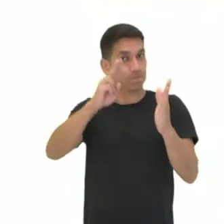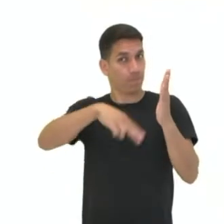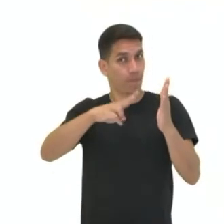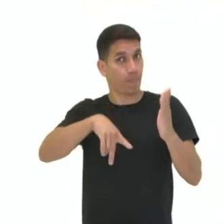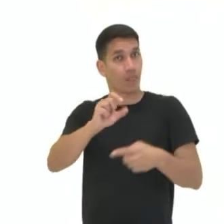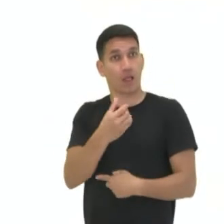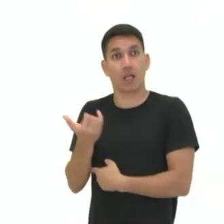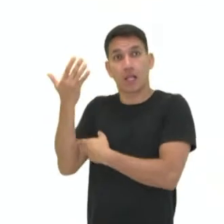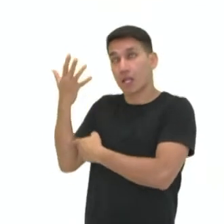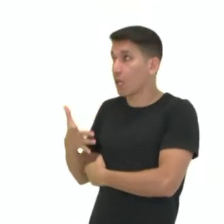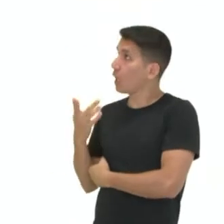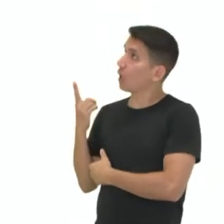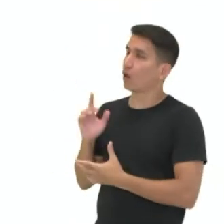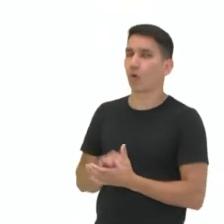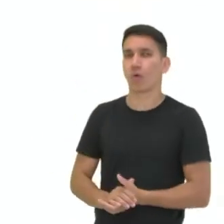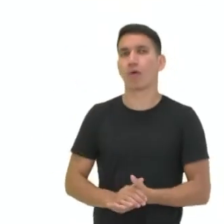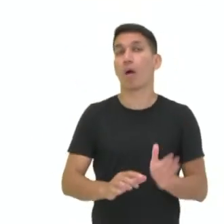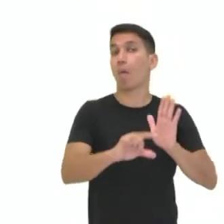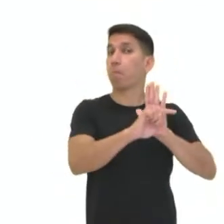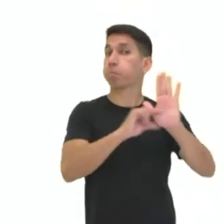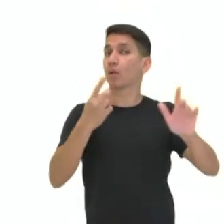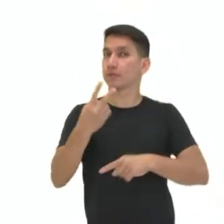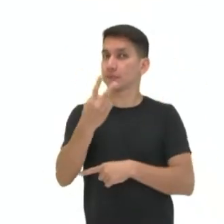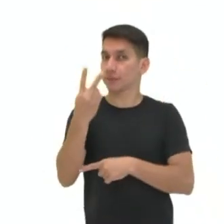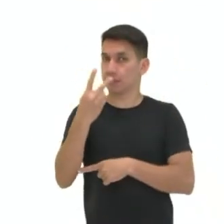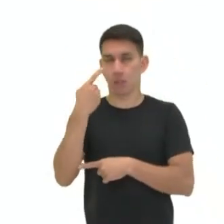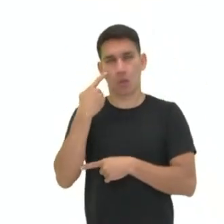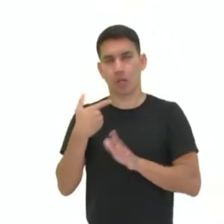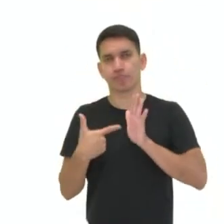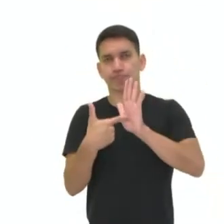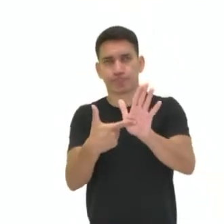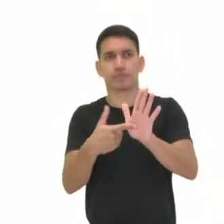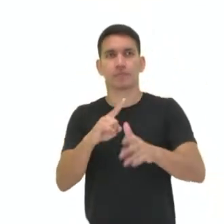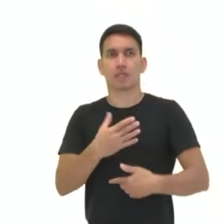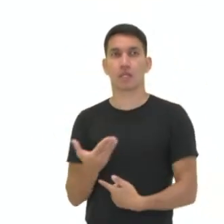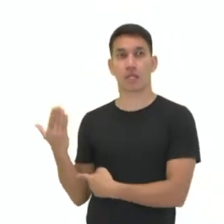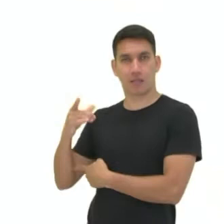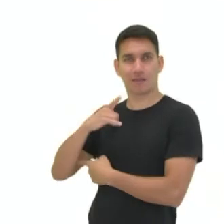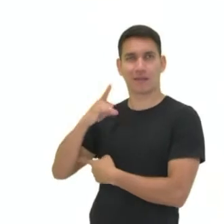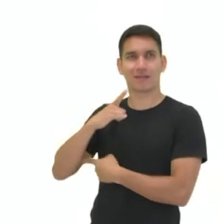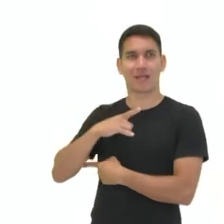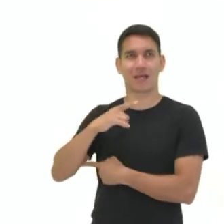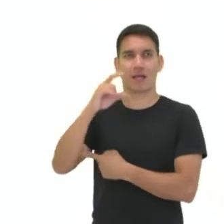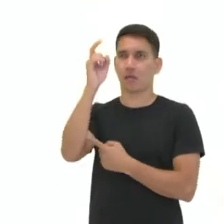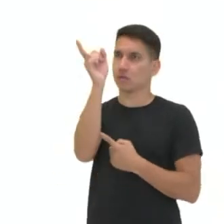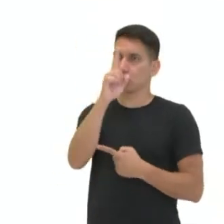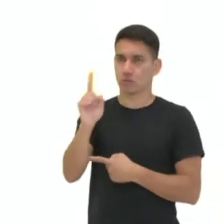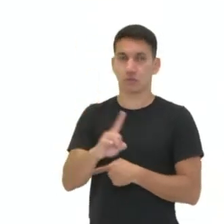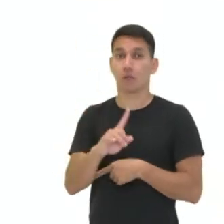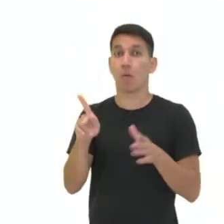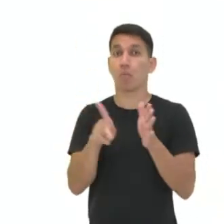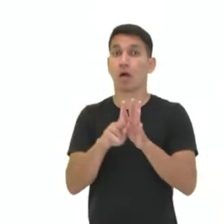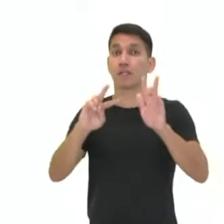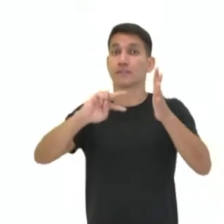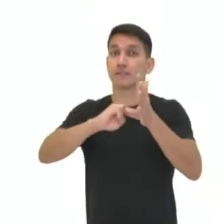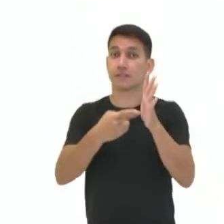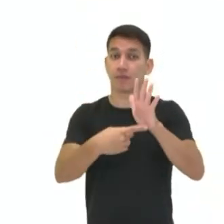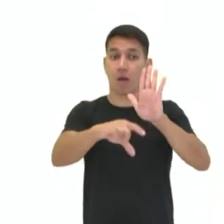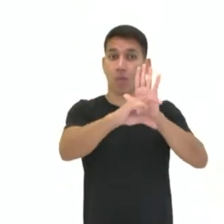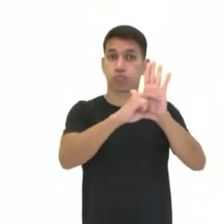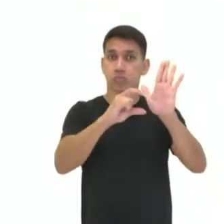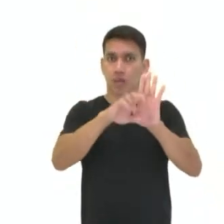o que está falando. Parágrafo 2º, esse símbolo é símbolo de parágrafo. Lembrando